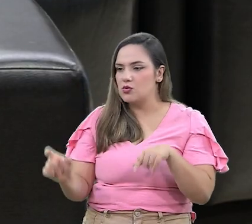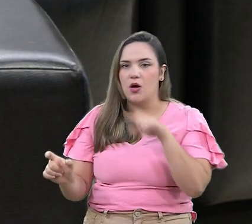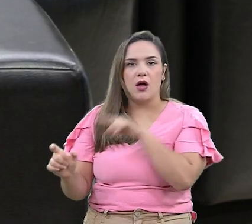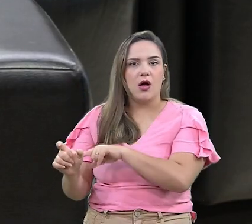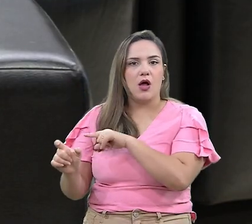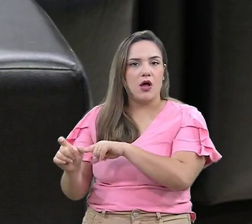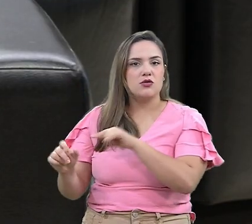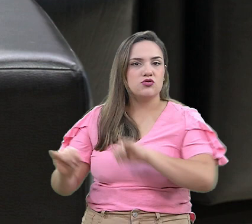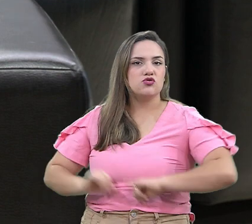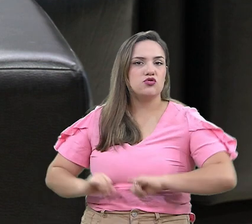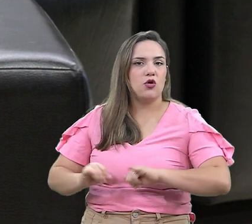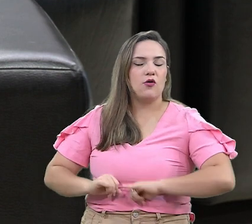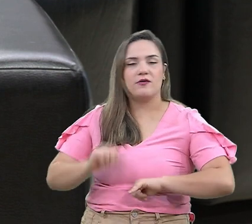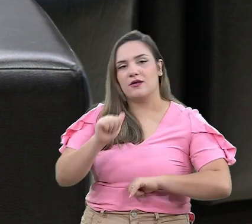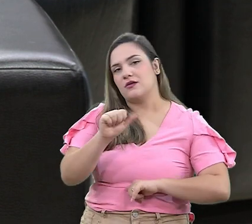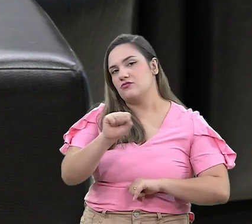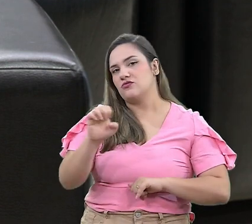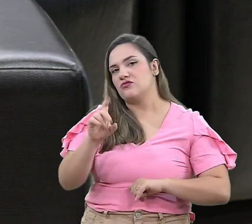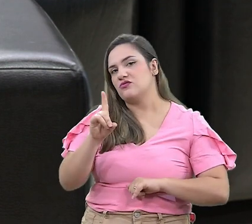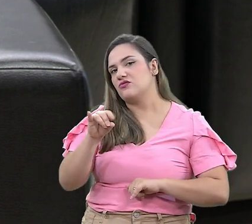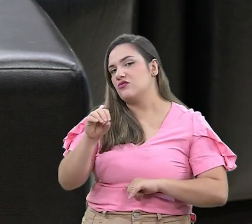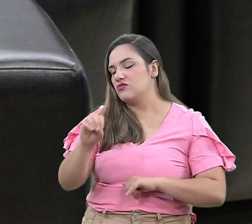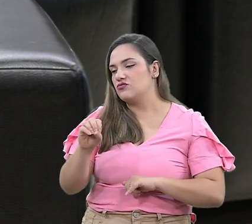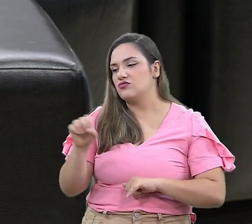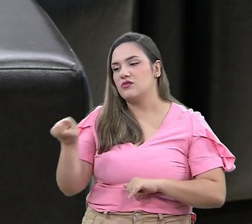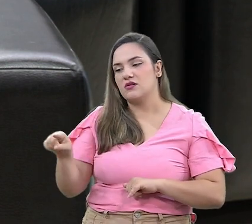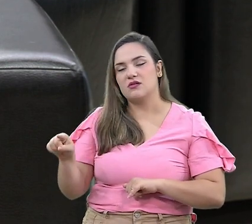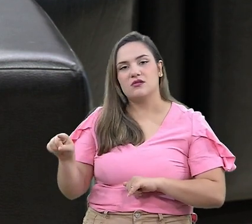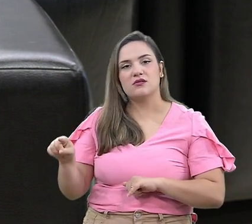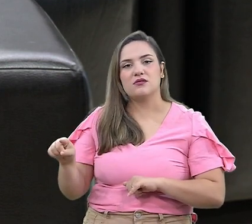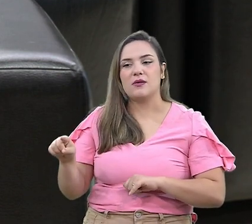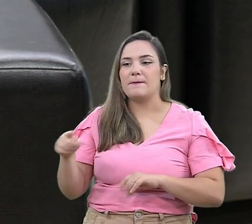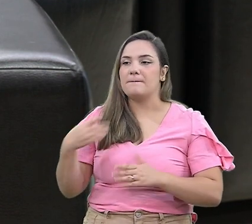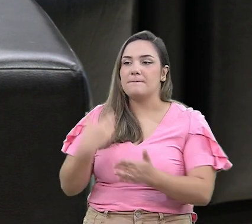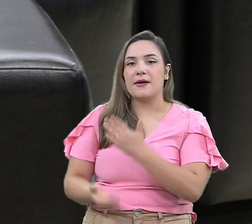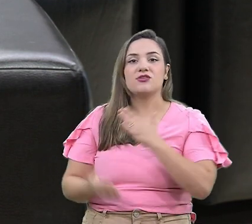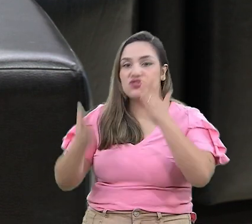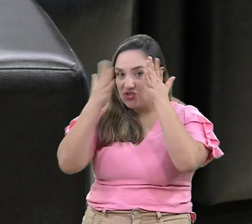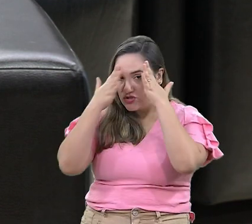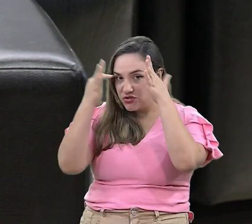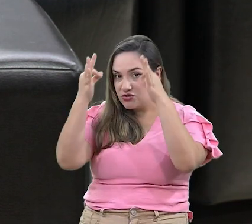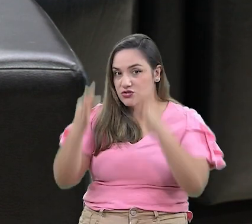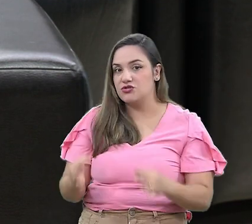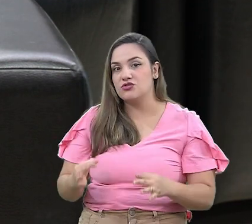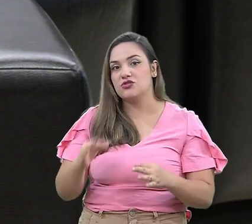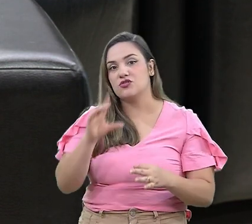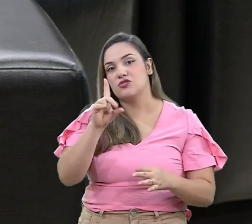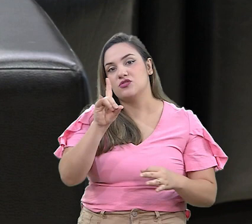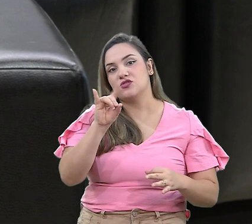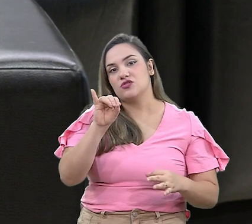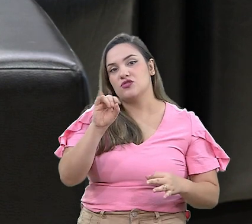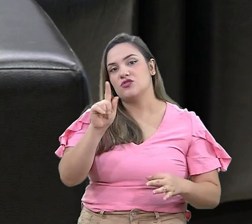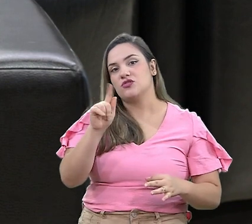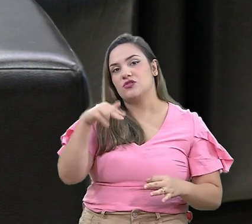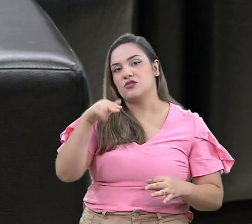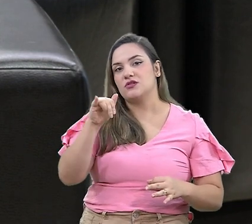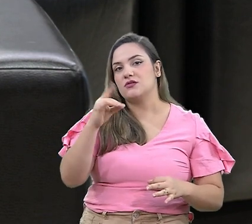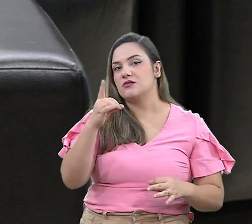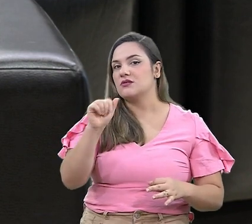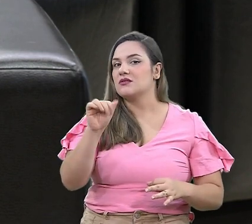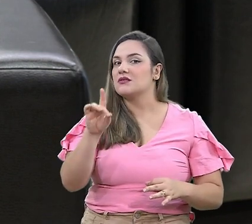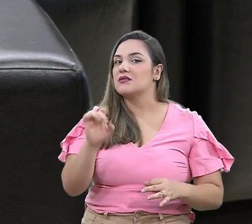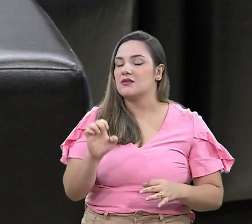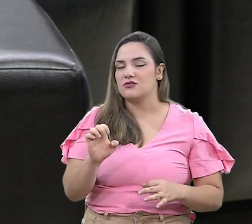assédio. Então, o que ela pode ter violado? Primeiro, a dignidade dela, né? O que essa